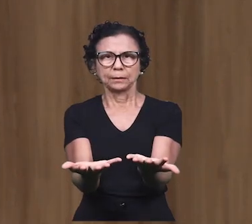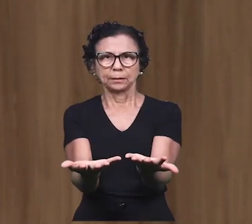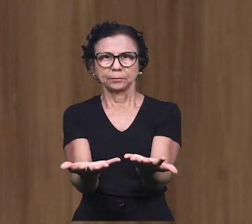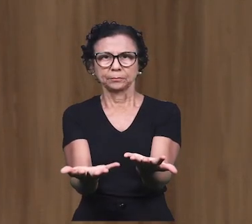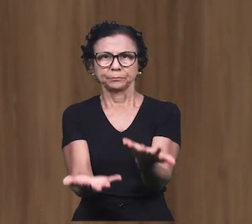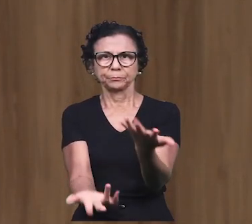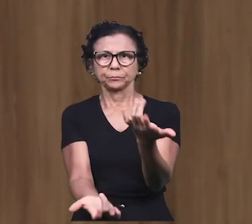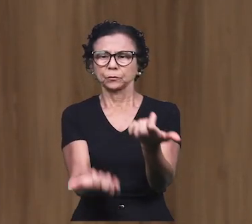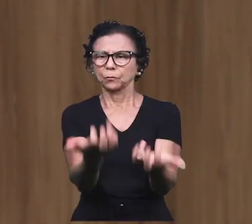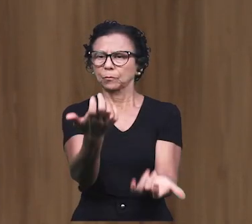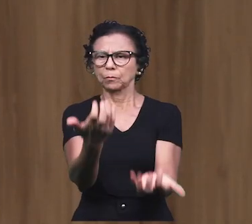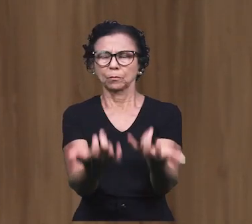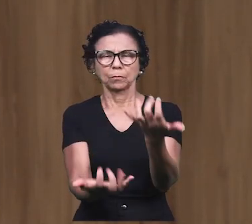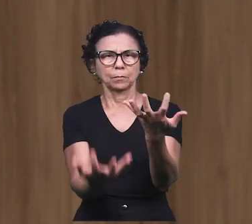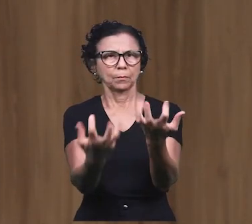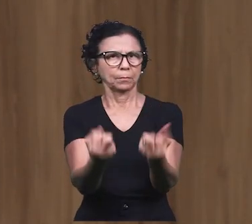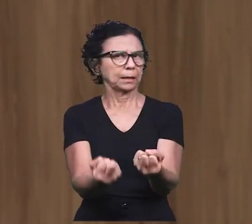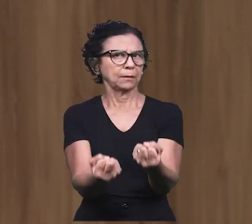que existia